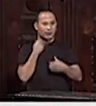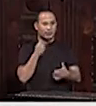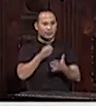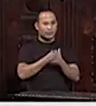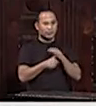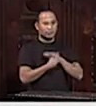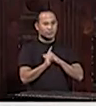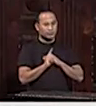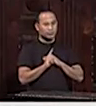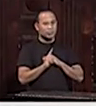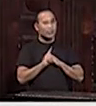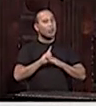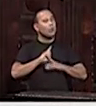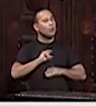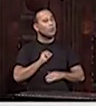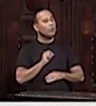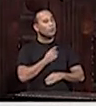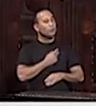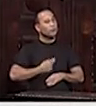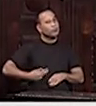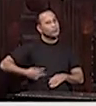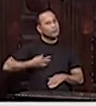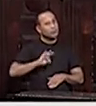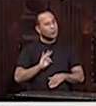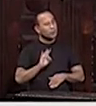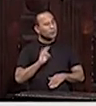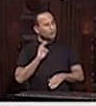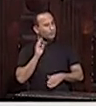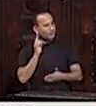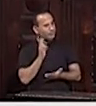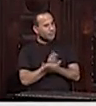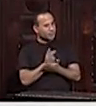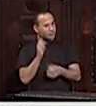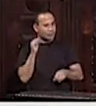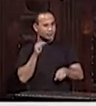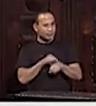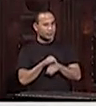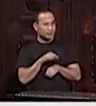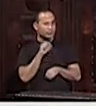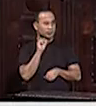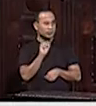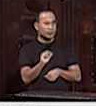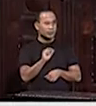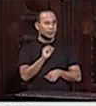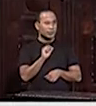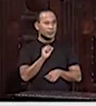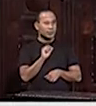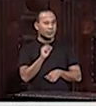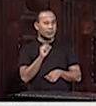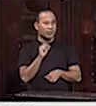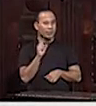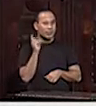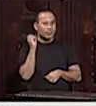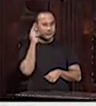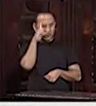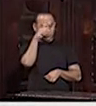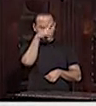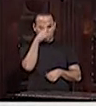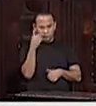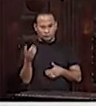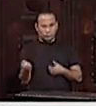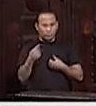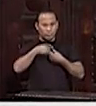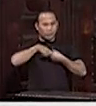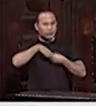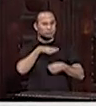dívida com o governo federal, no mesmo período em que o cinto voltar a apertar no Estado, porque a